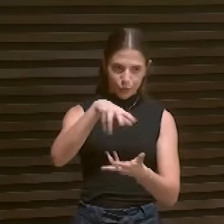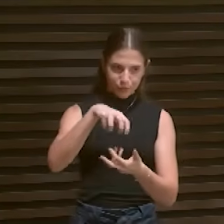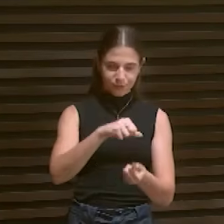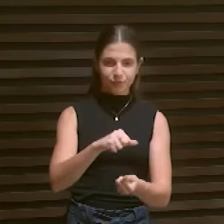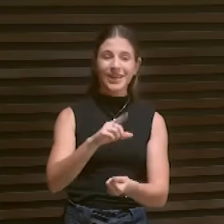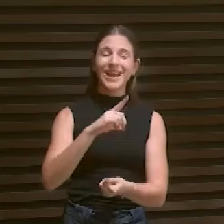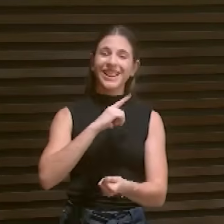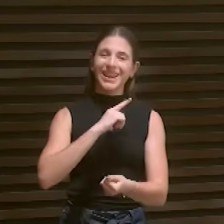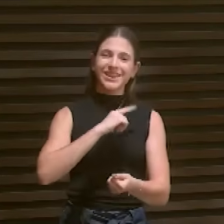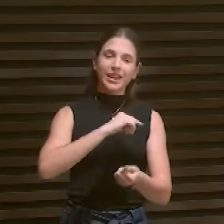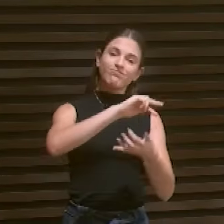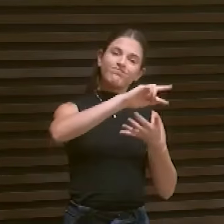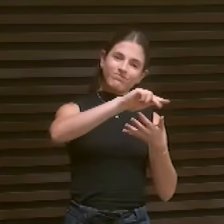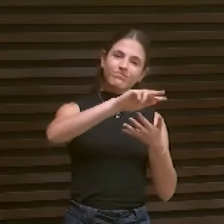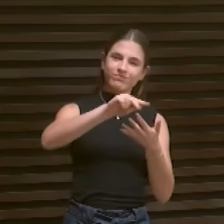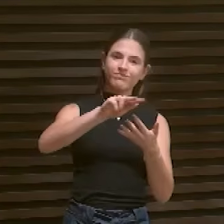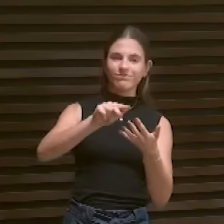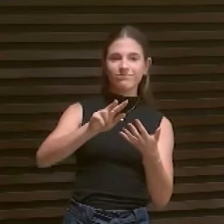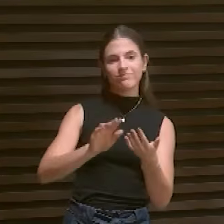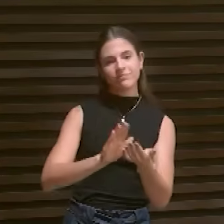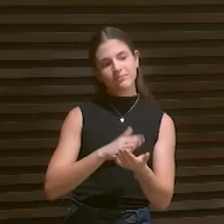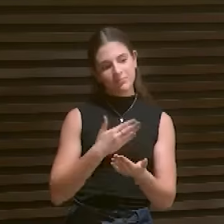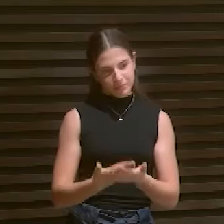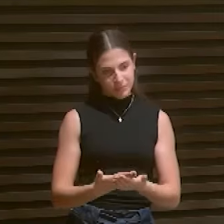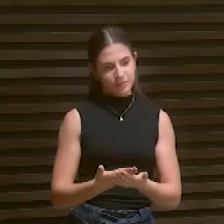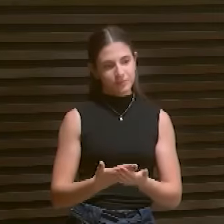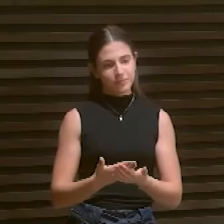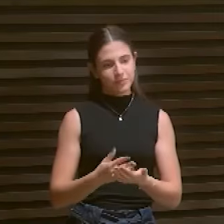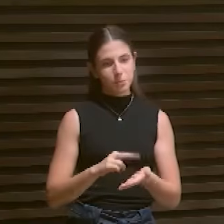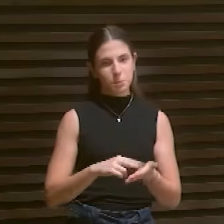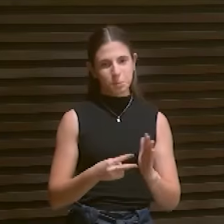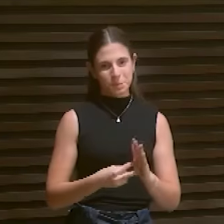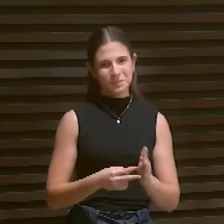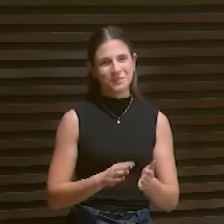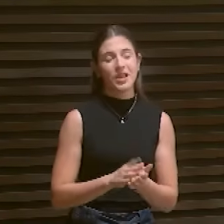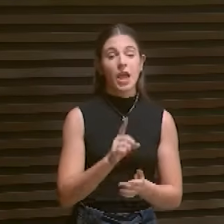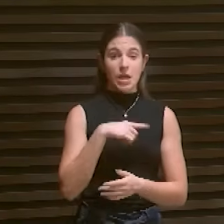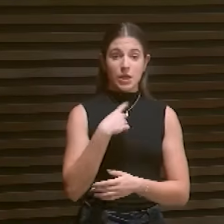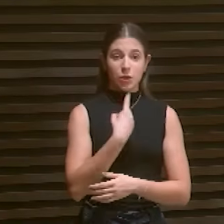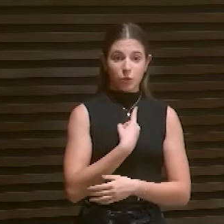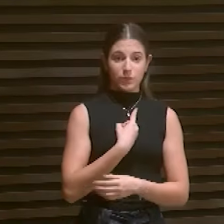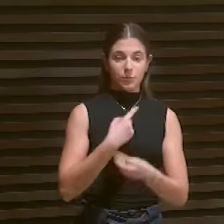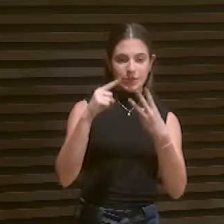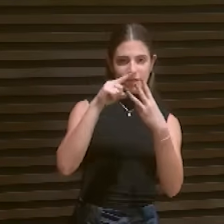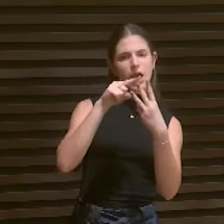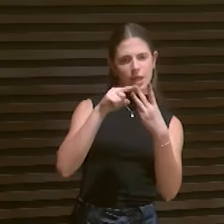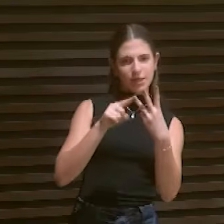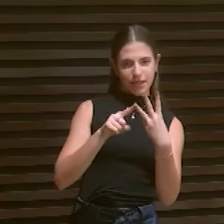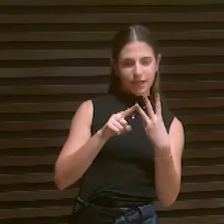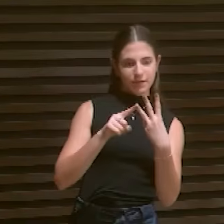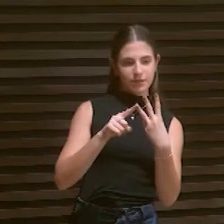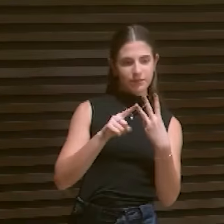possui vários significados. E nós vamos aqui resumir apenas 3 significados, muito